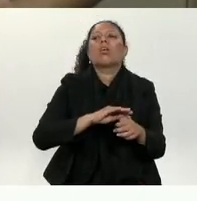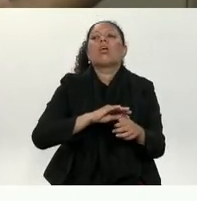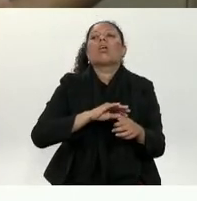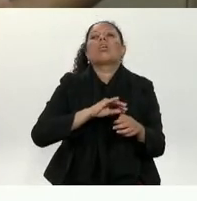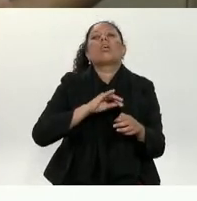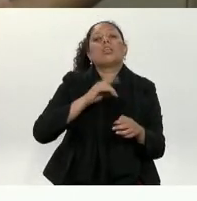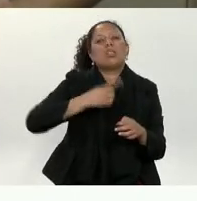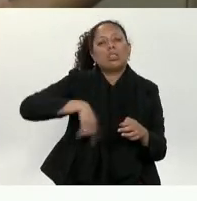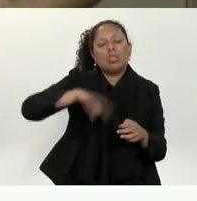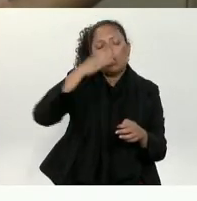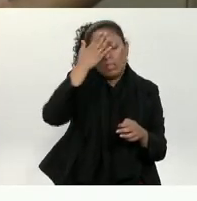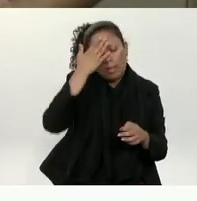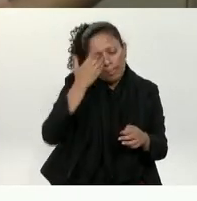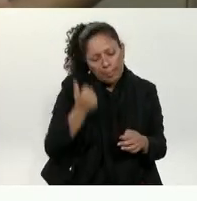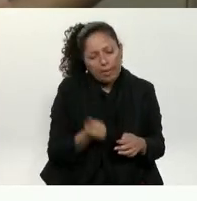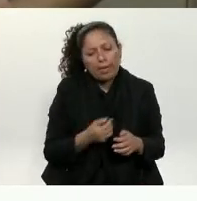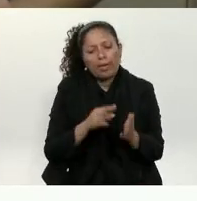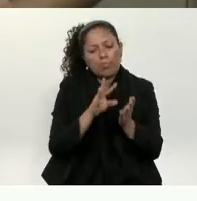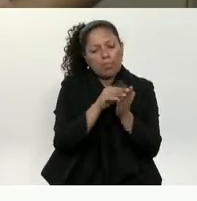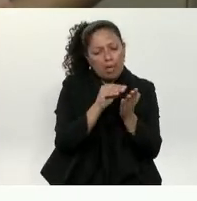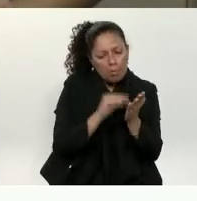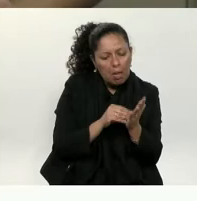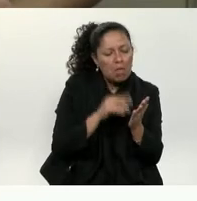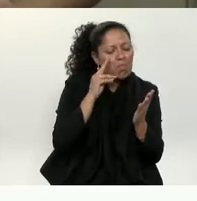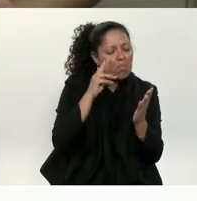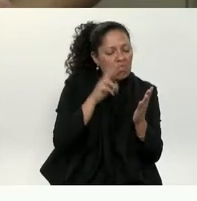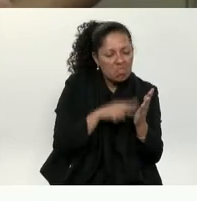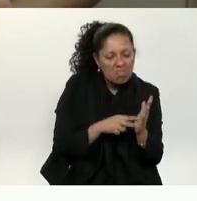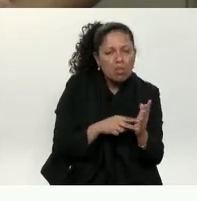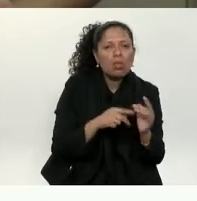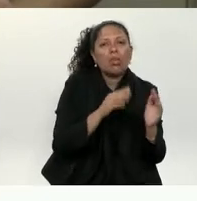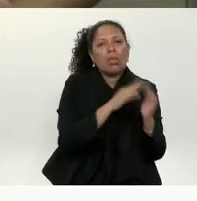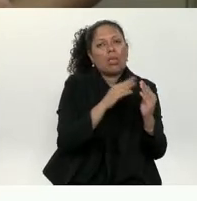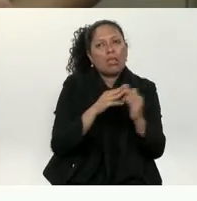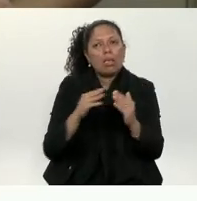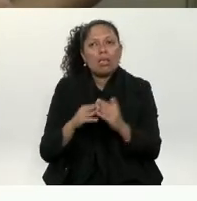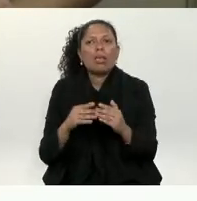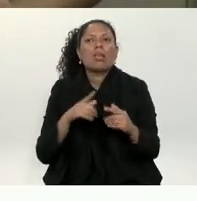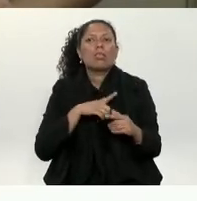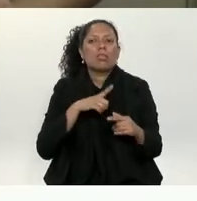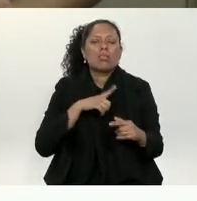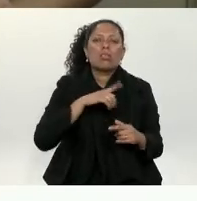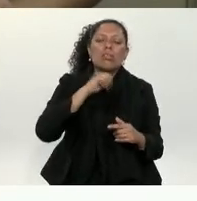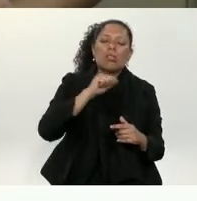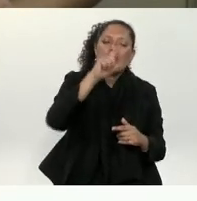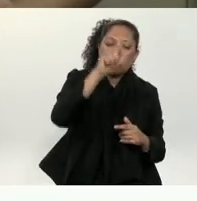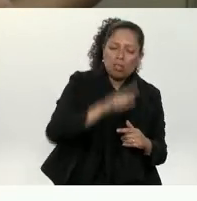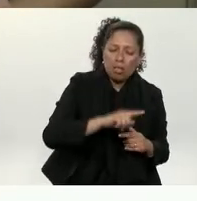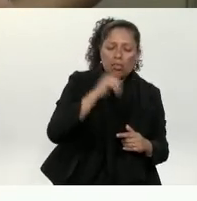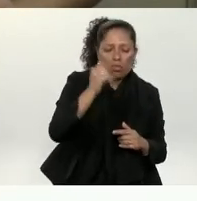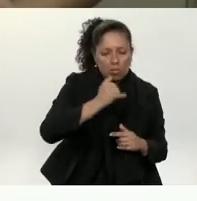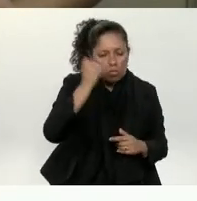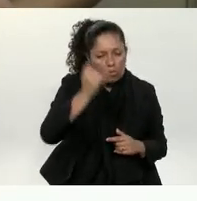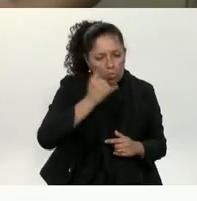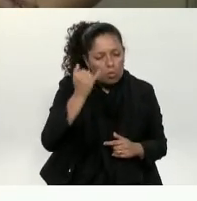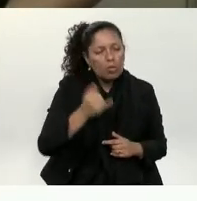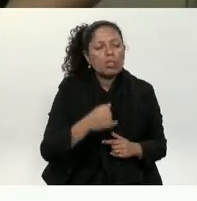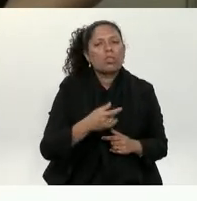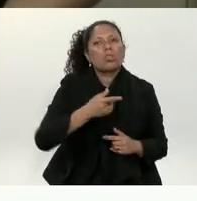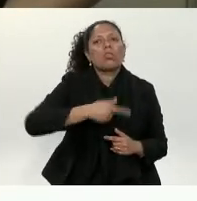gasodutos que abasteçam as residências também é nossa pauta também, e